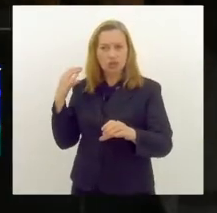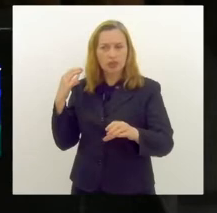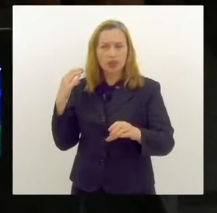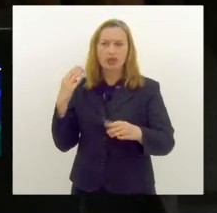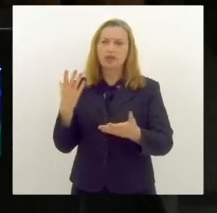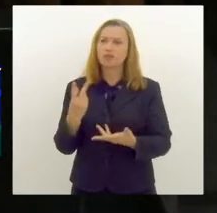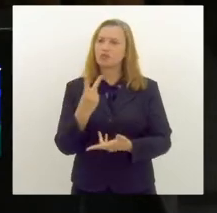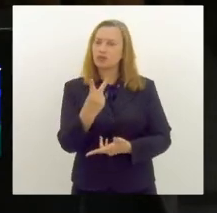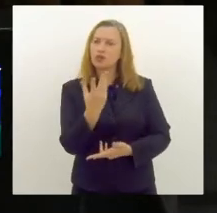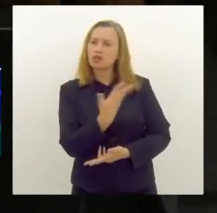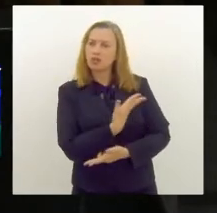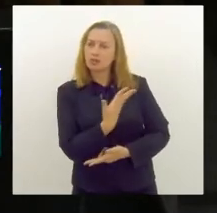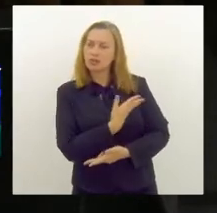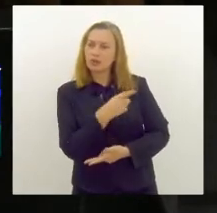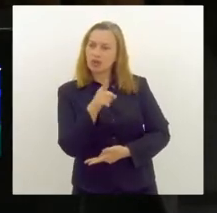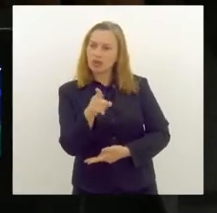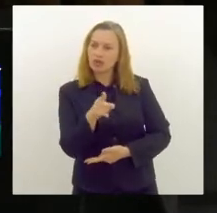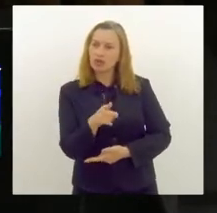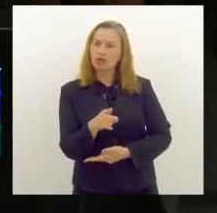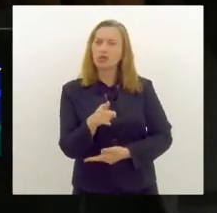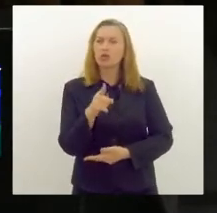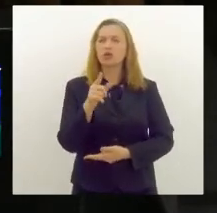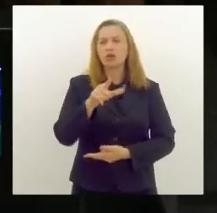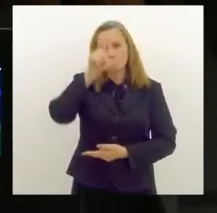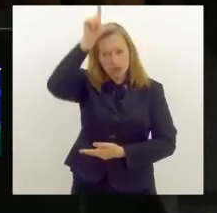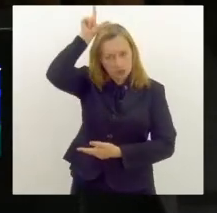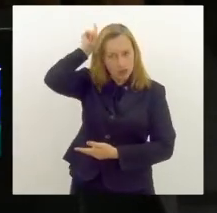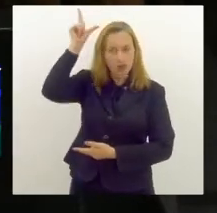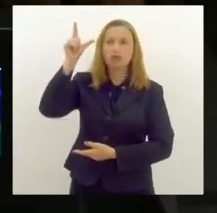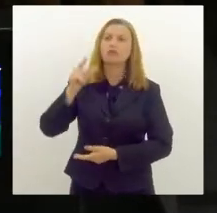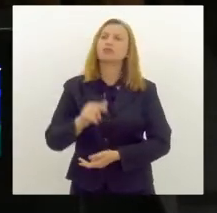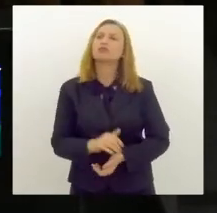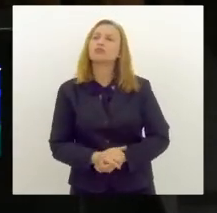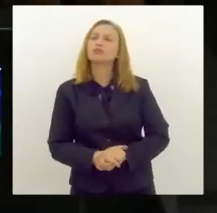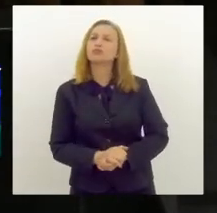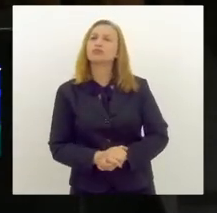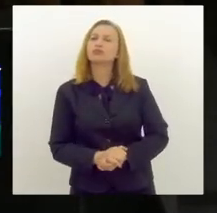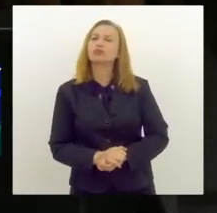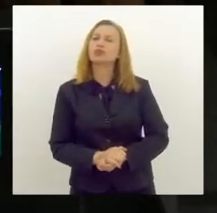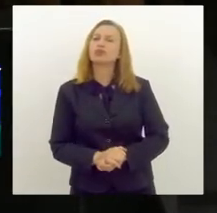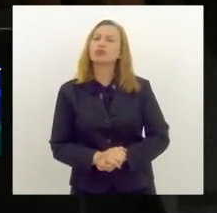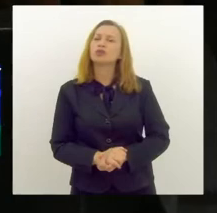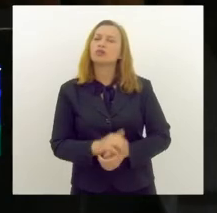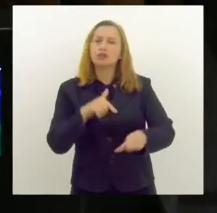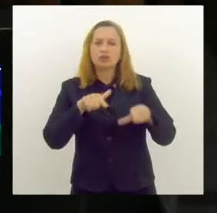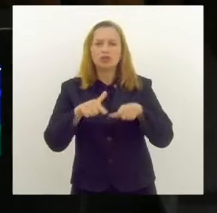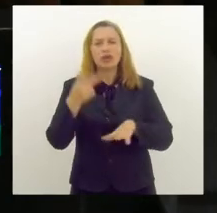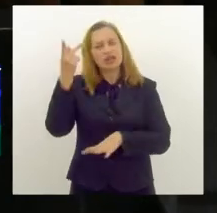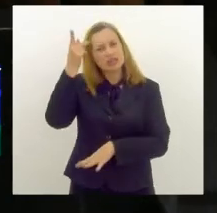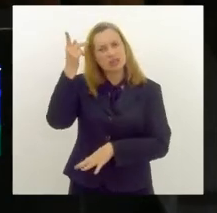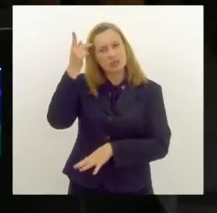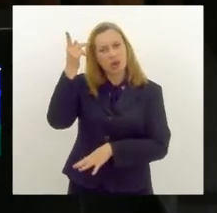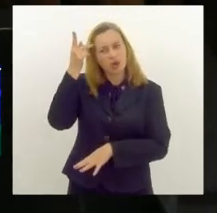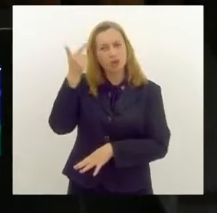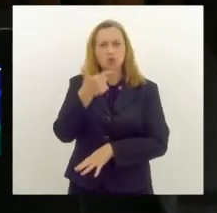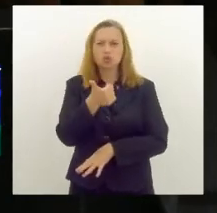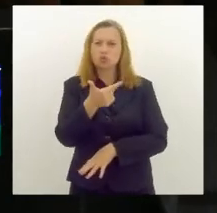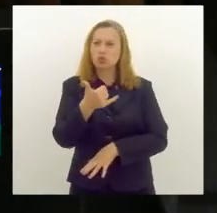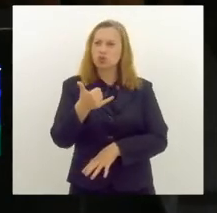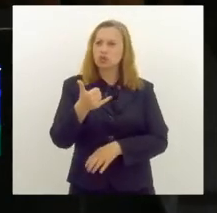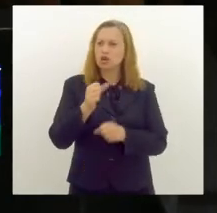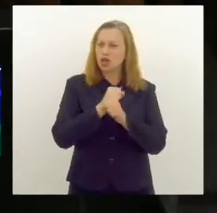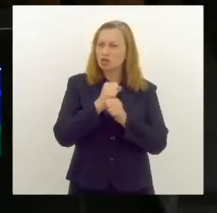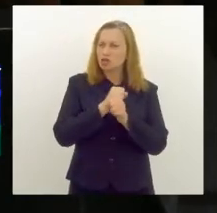meus dois colegas aqui, o Luiz Paulo. Eu trabalhei em São Paulo uns 12 anos,